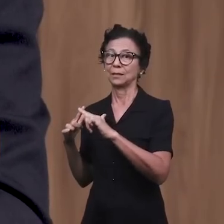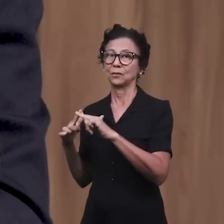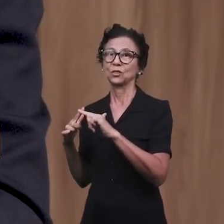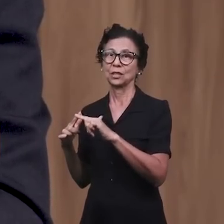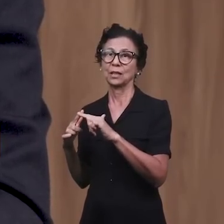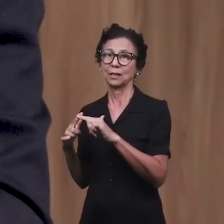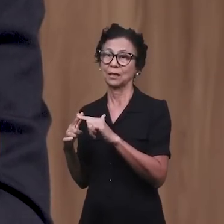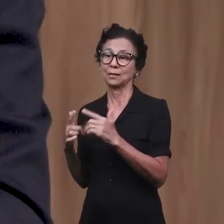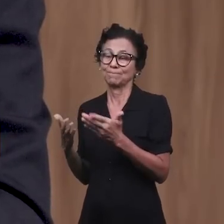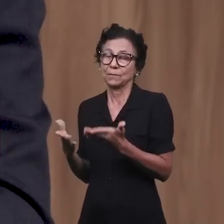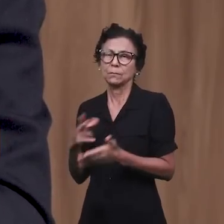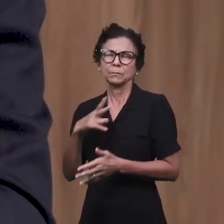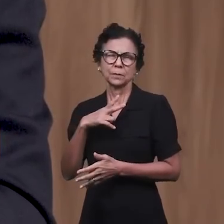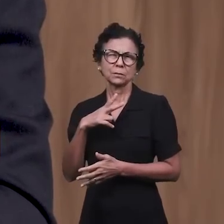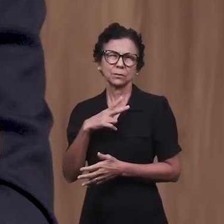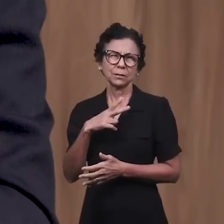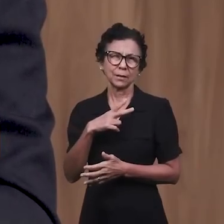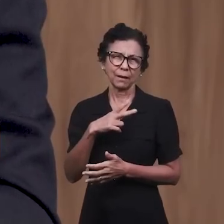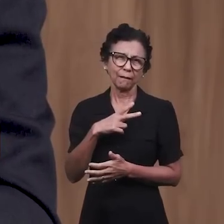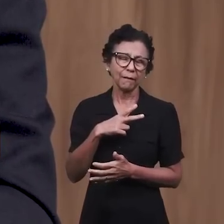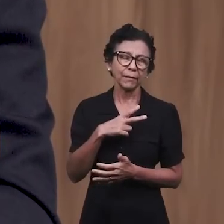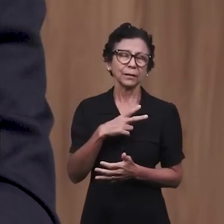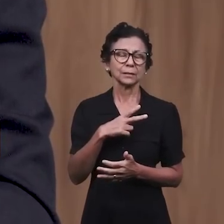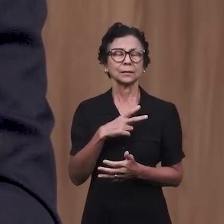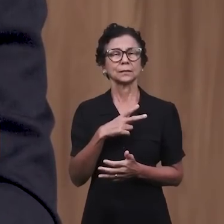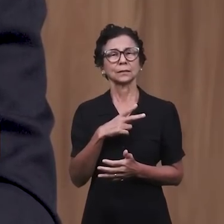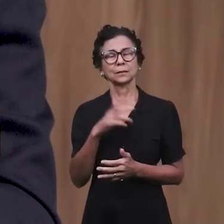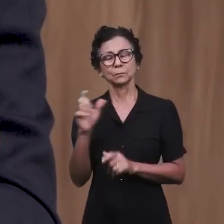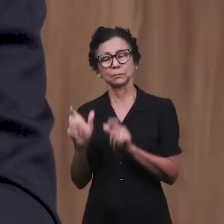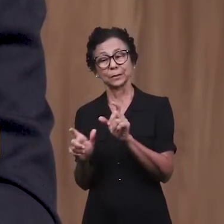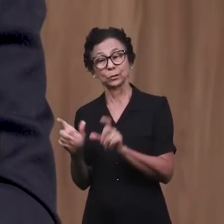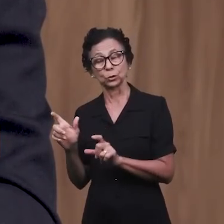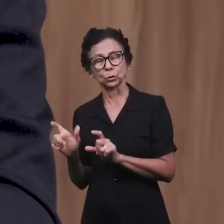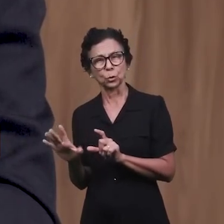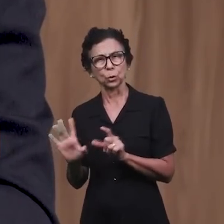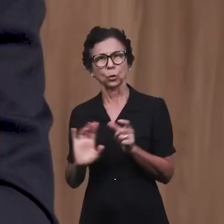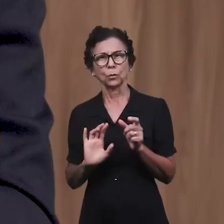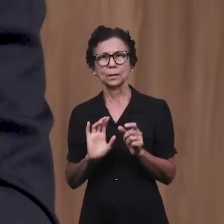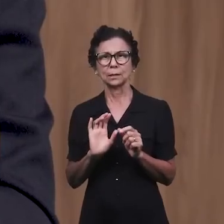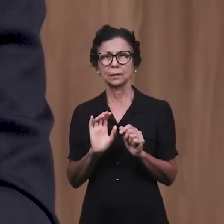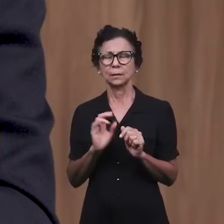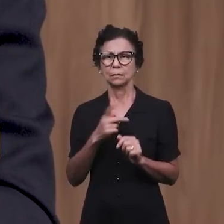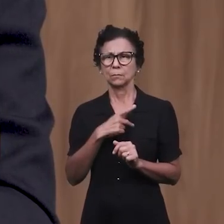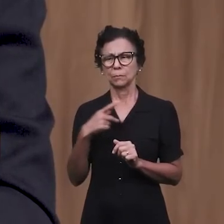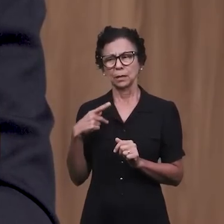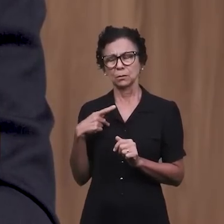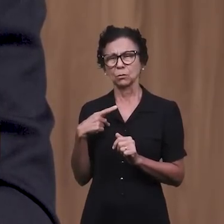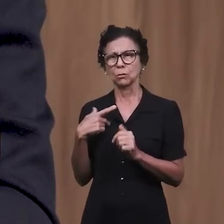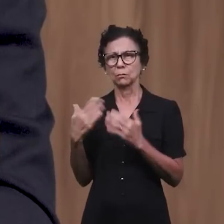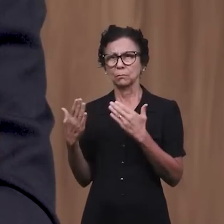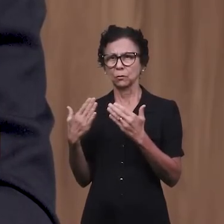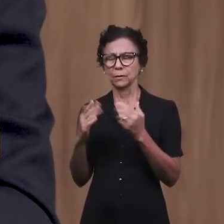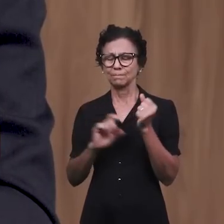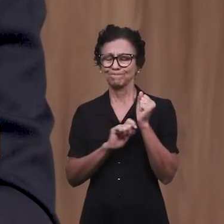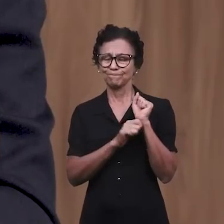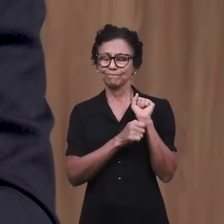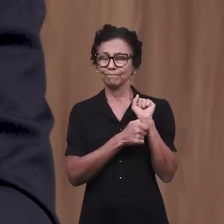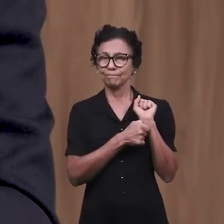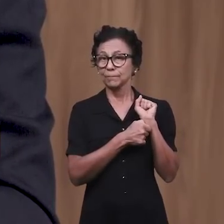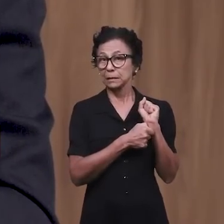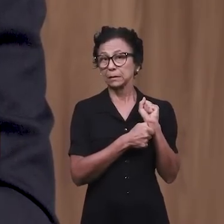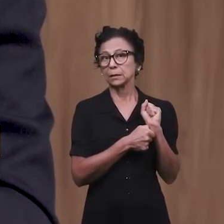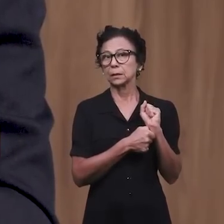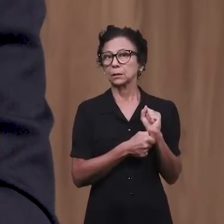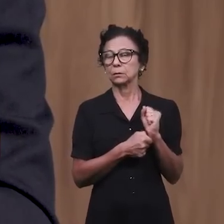são particulares, assuntos que são sigilosos, né? E o pastor, ele tem que ter essa característica